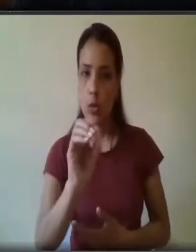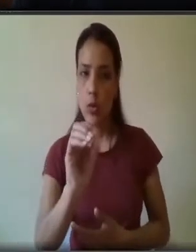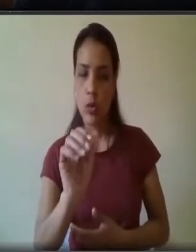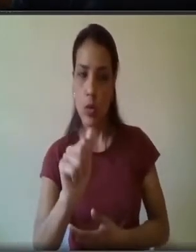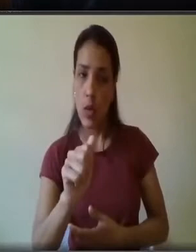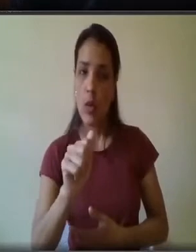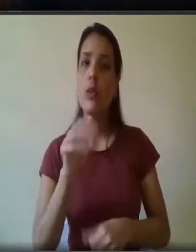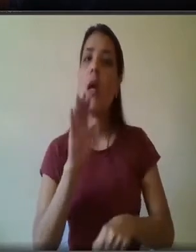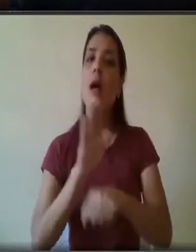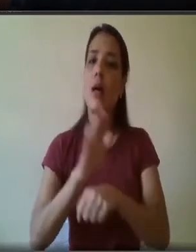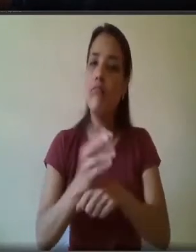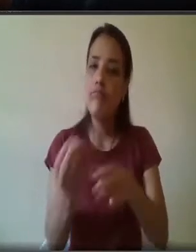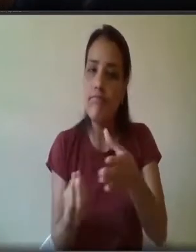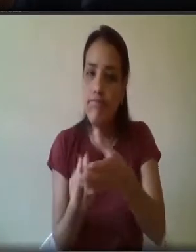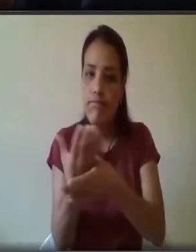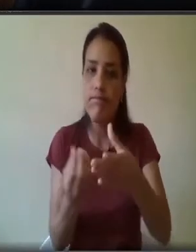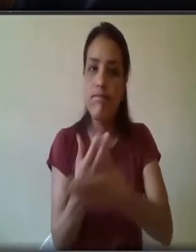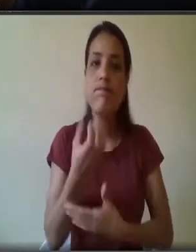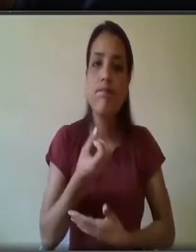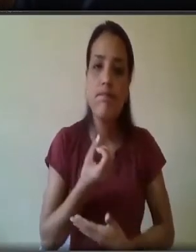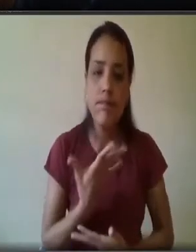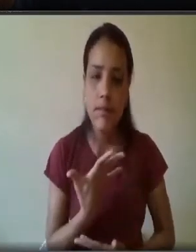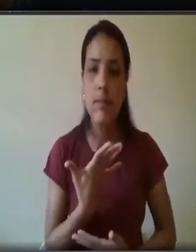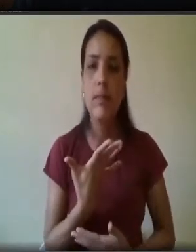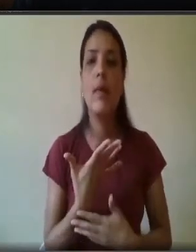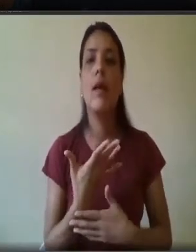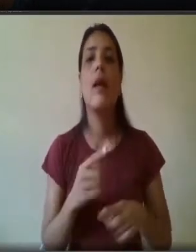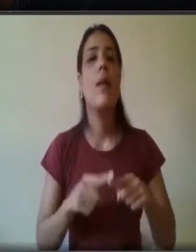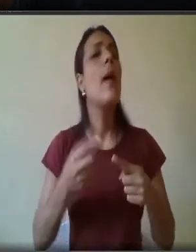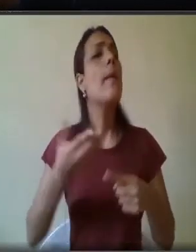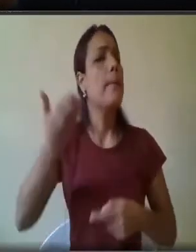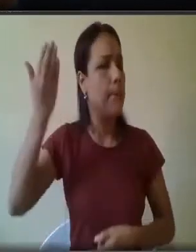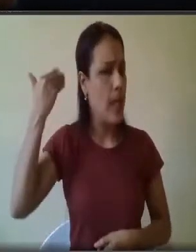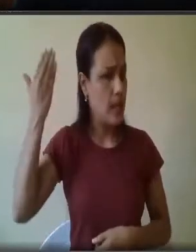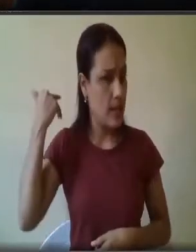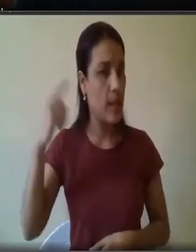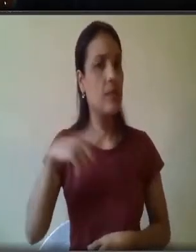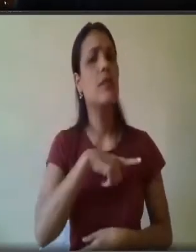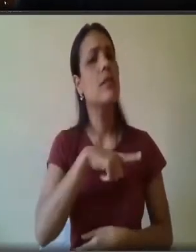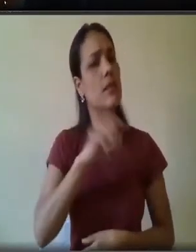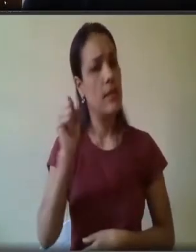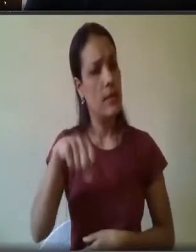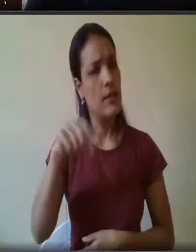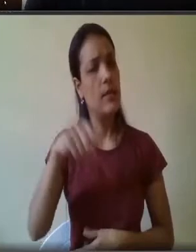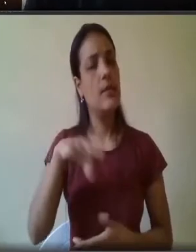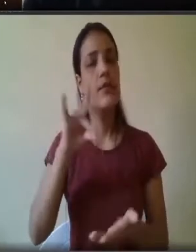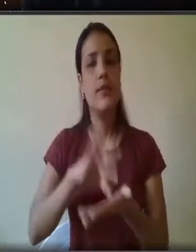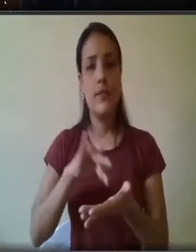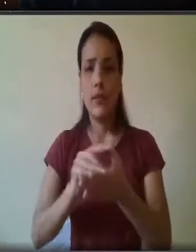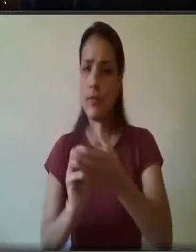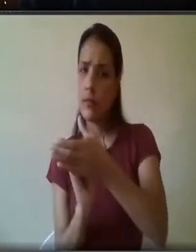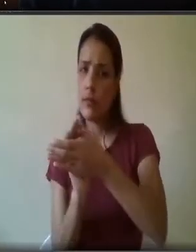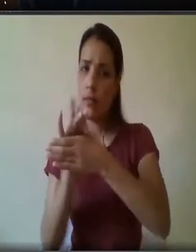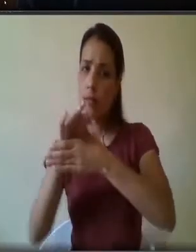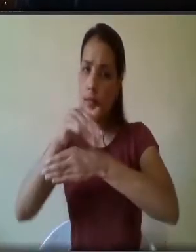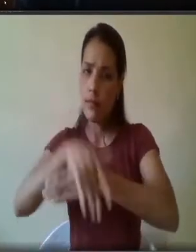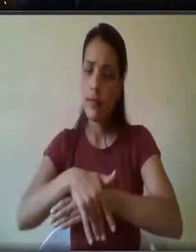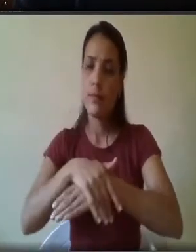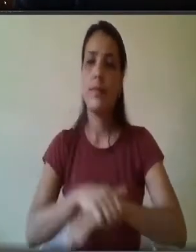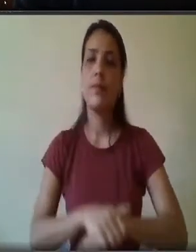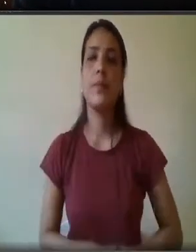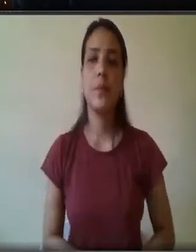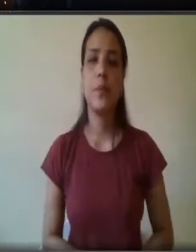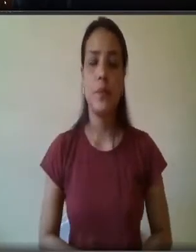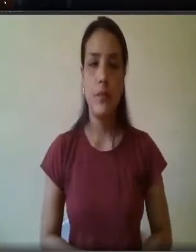Mas não podemos dizer que não houve vulcão. Nós tivemos vulcão. Vamos lá, curiosidades. Todo mundo sabe